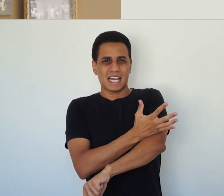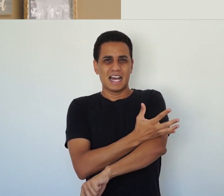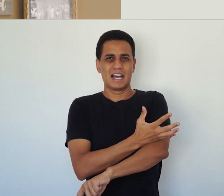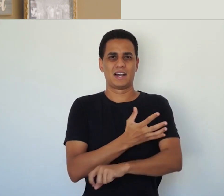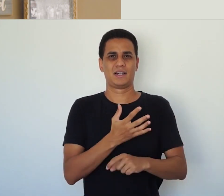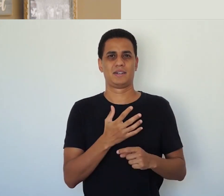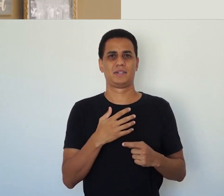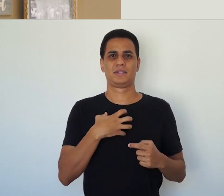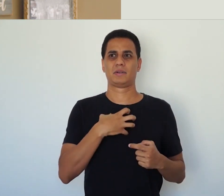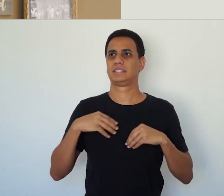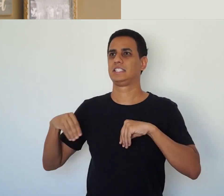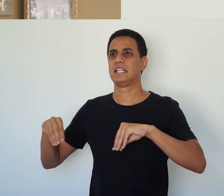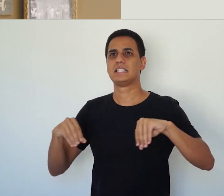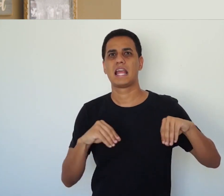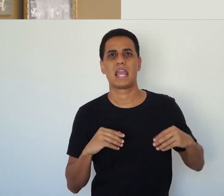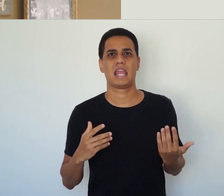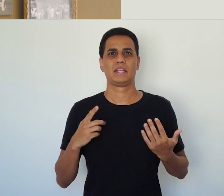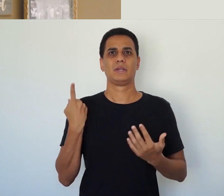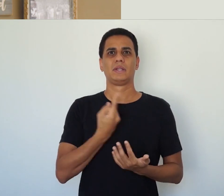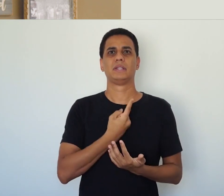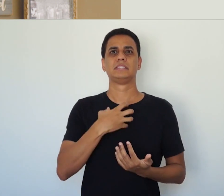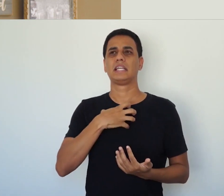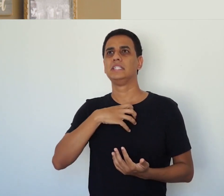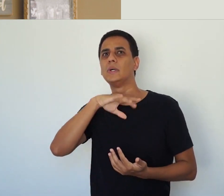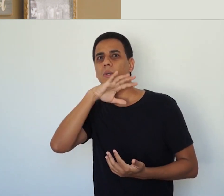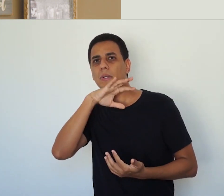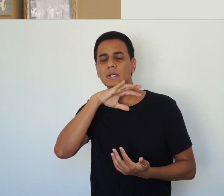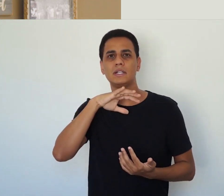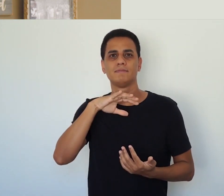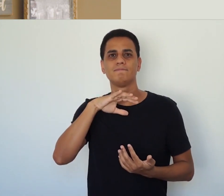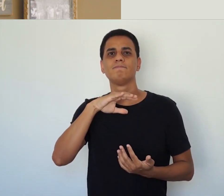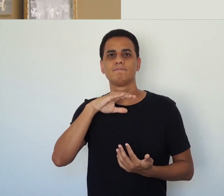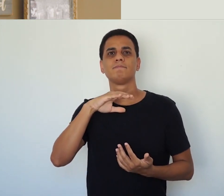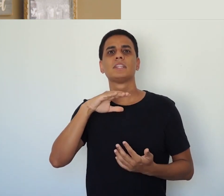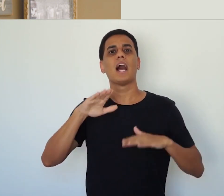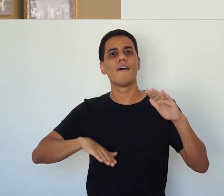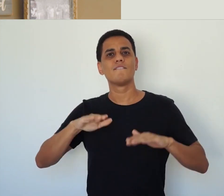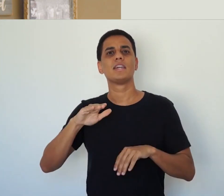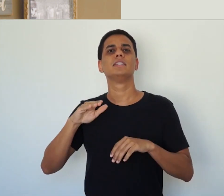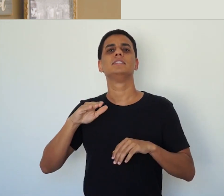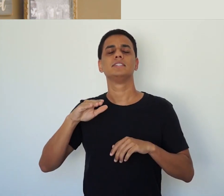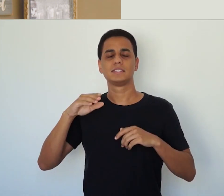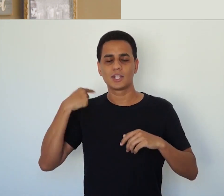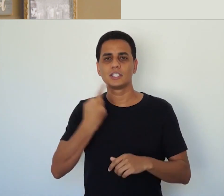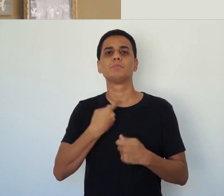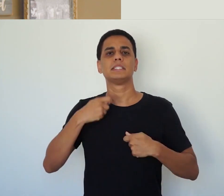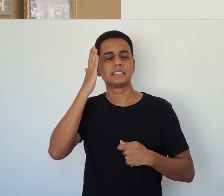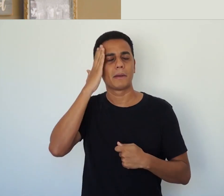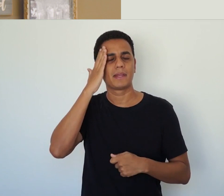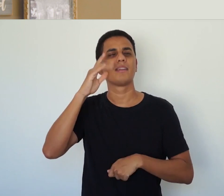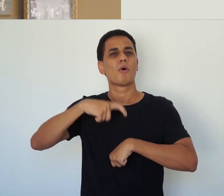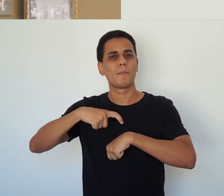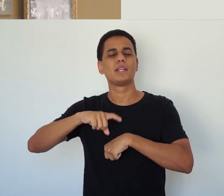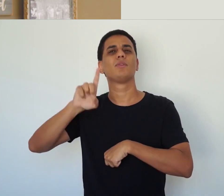armadilha emocional? Quando nós saímos de dentro do deserto, quando nós saímos da caverna e nós vamos na direção de Deus e esperamos